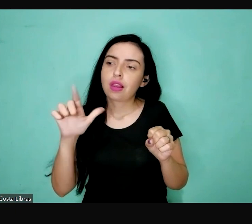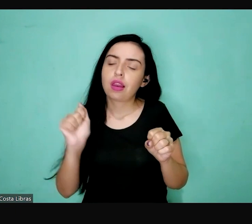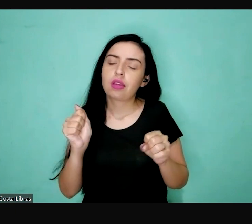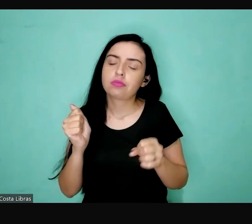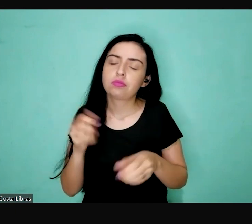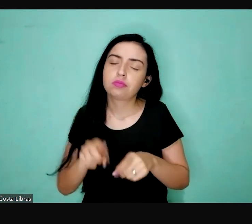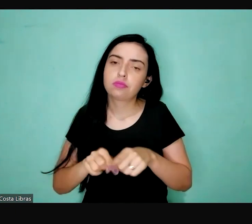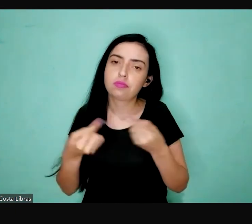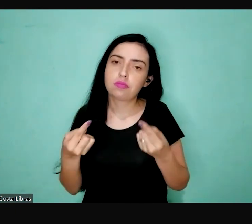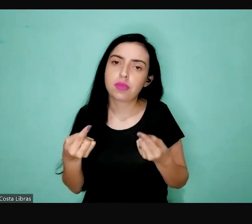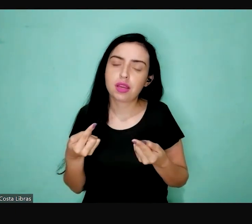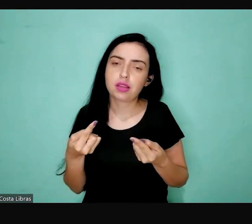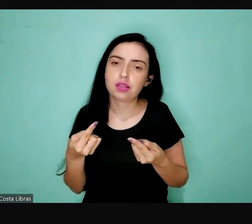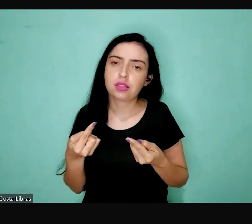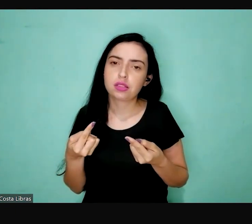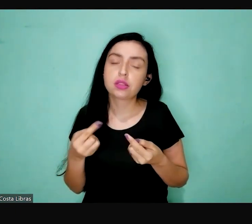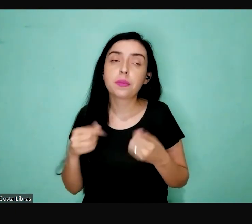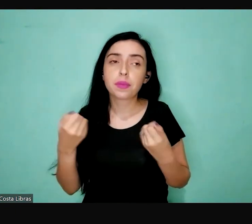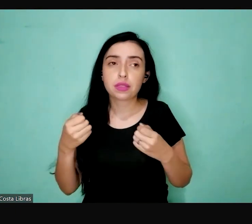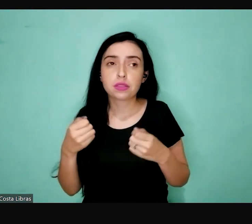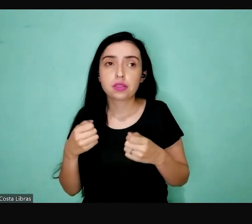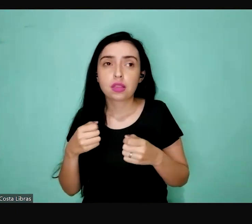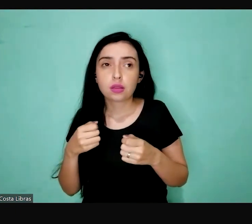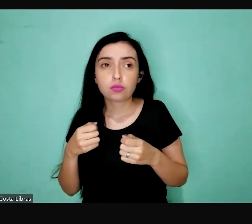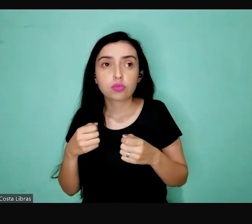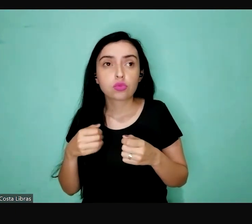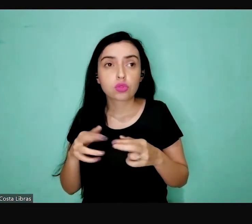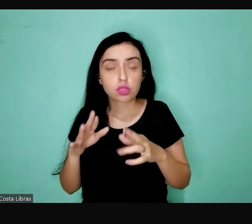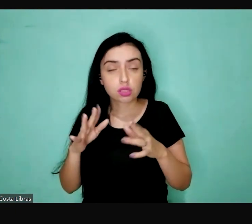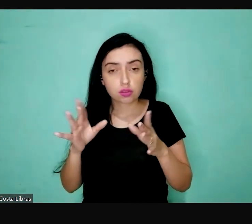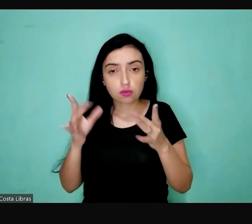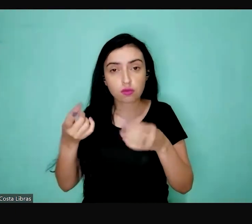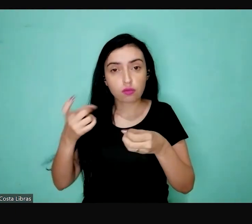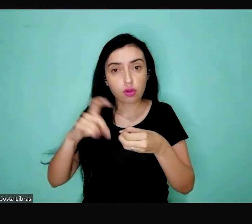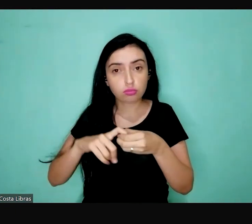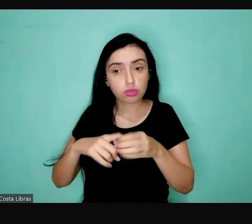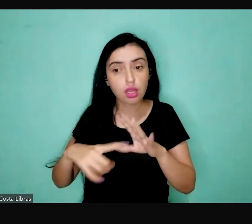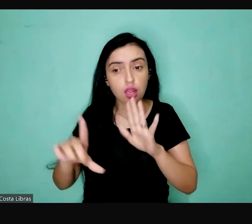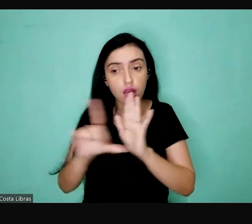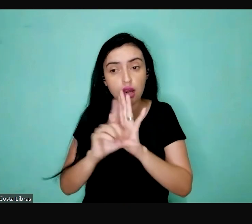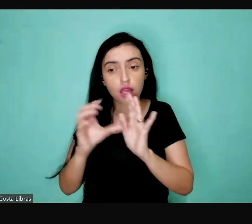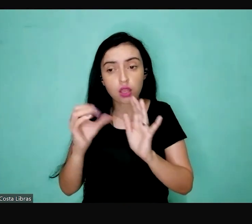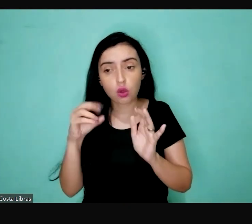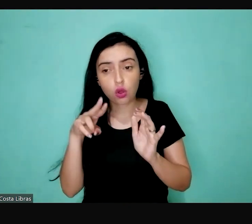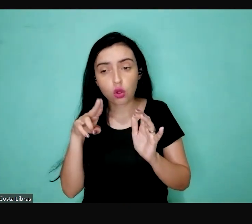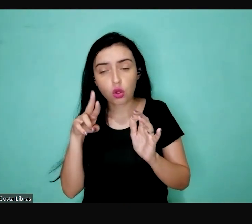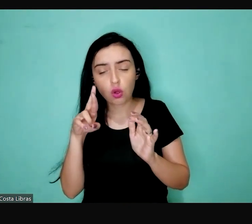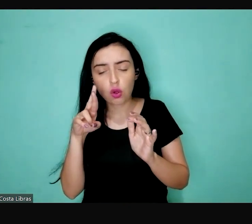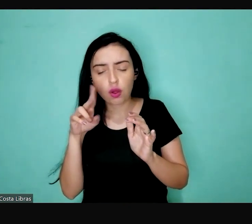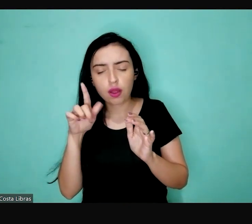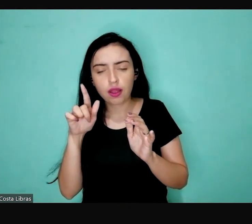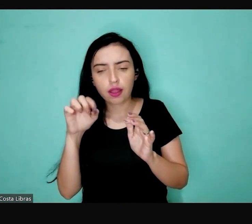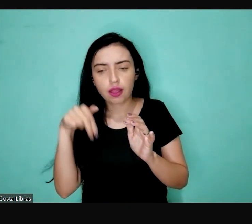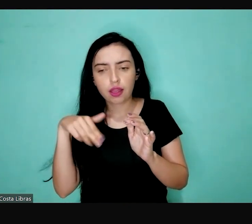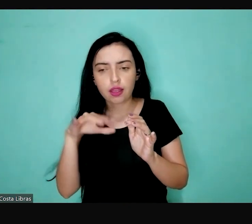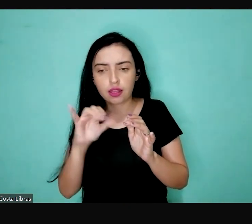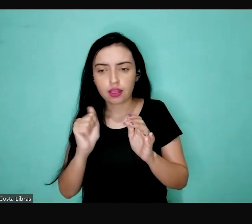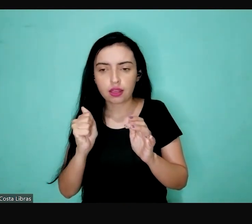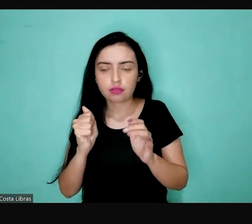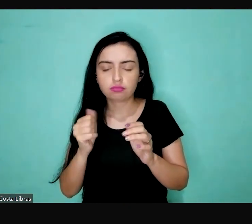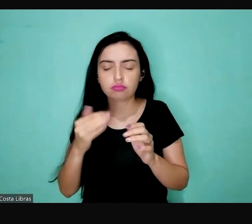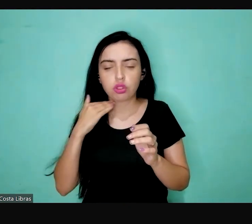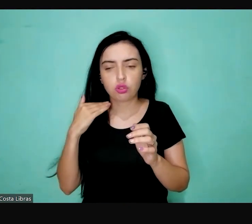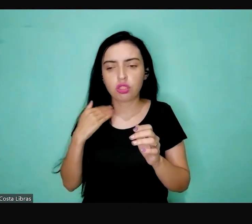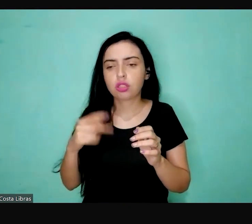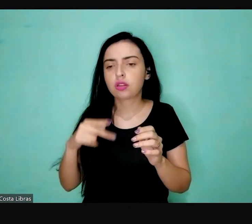Mas devo salientar, voltamos à Lei Orgânica do Poder Judiciário, que diz aos juízes e